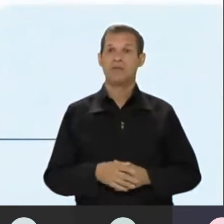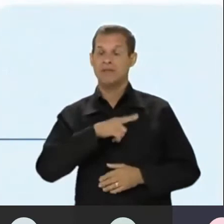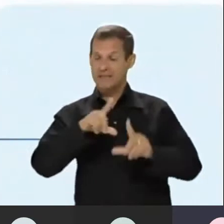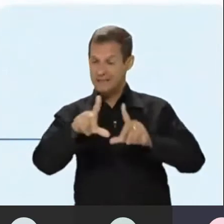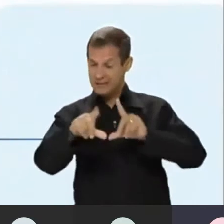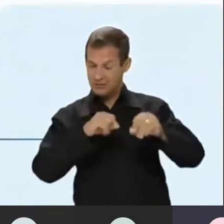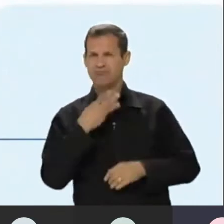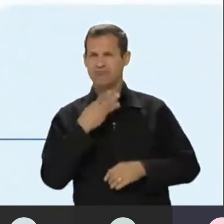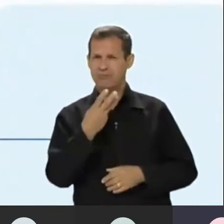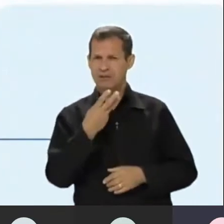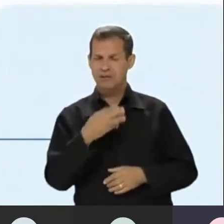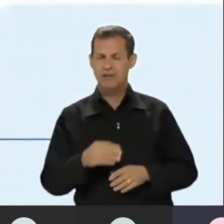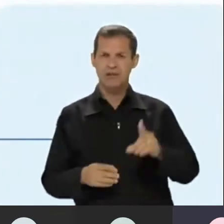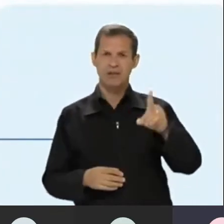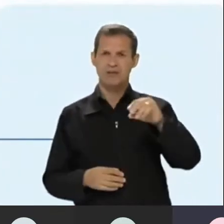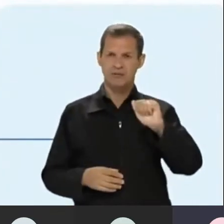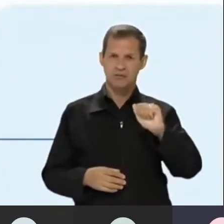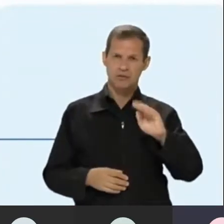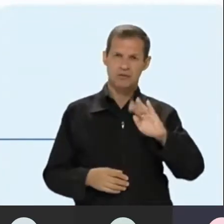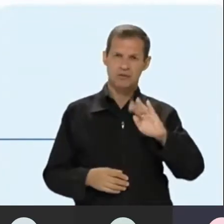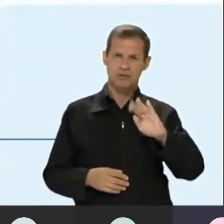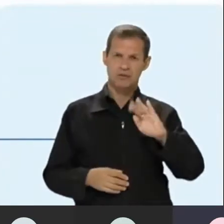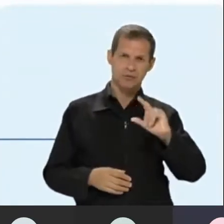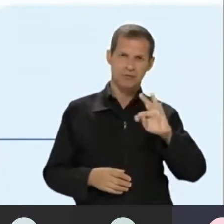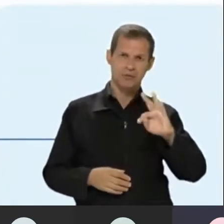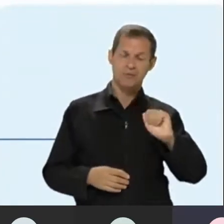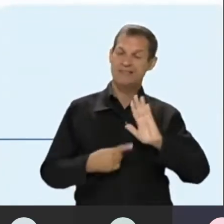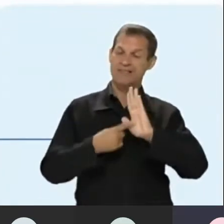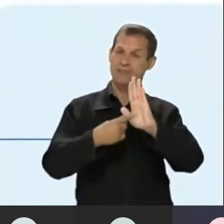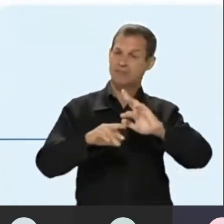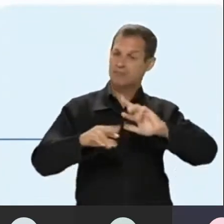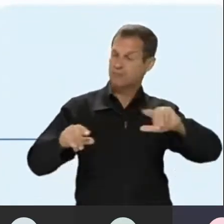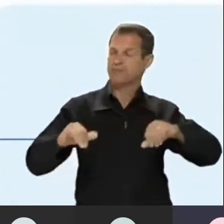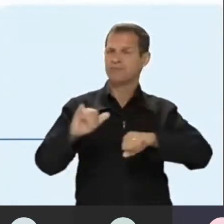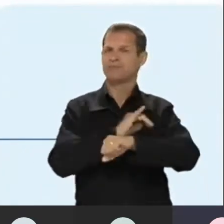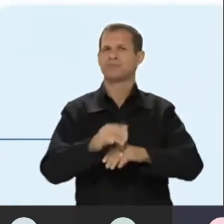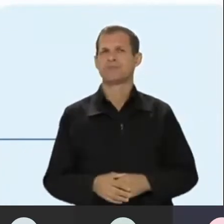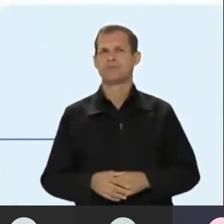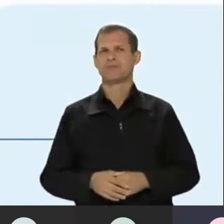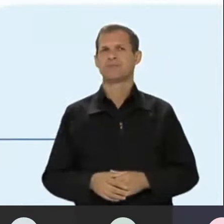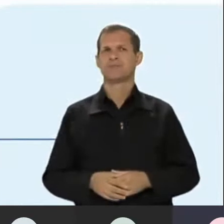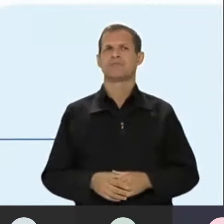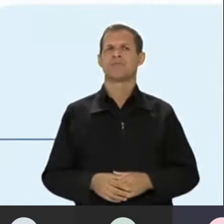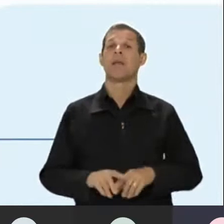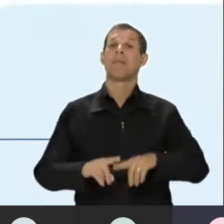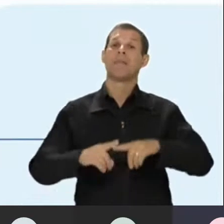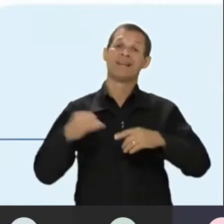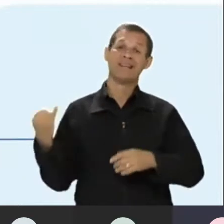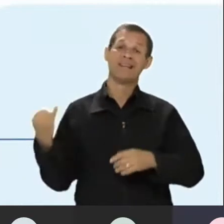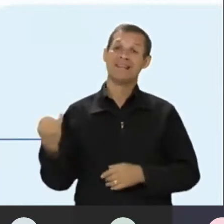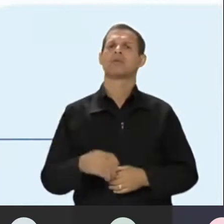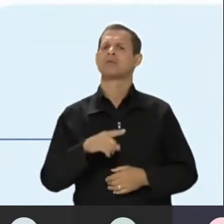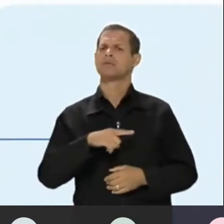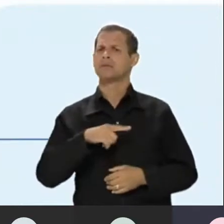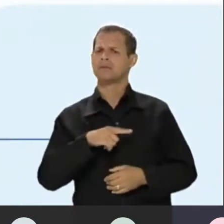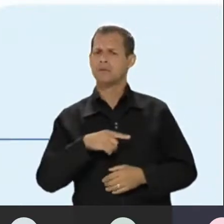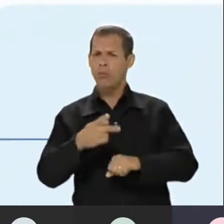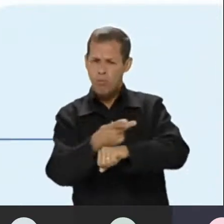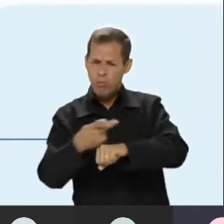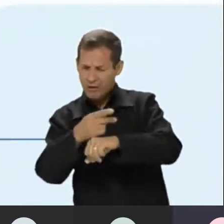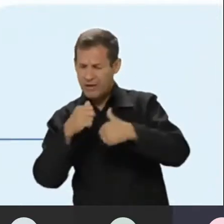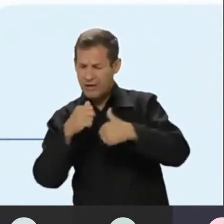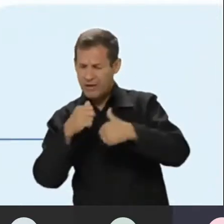Então, você deve escolher 3 zonas bioclimáticas distintas que apresentem estratégias diferentes, tá? Isso é importante. Então, você